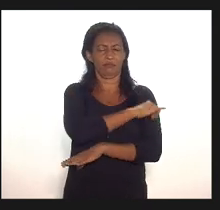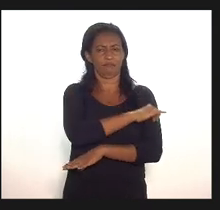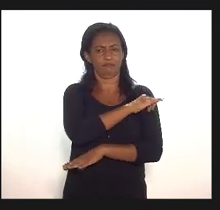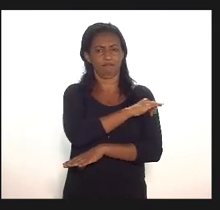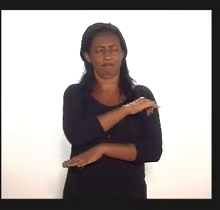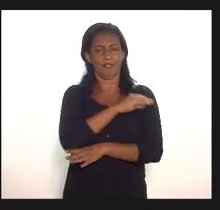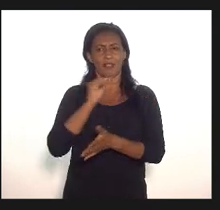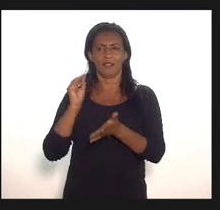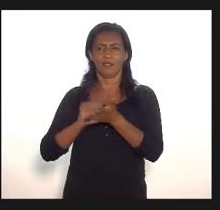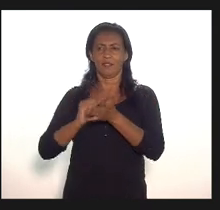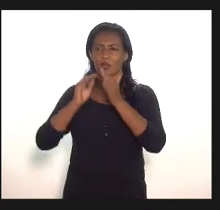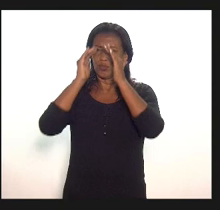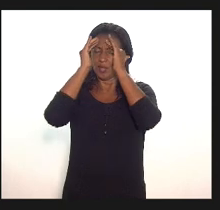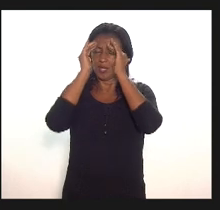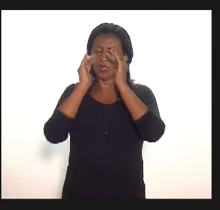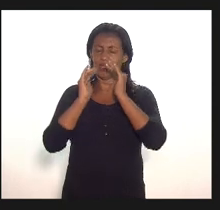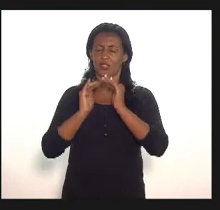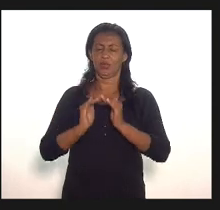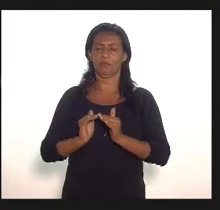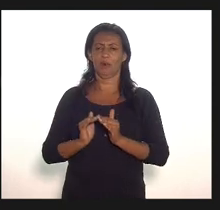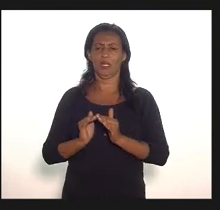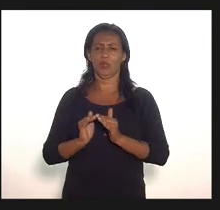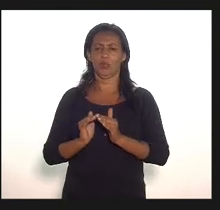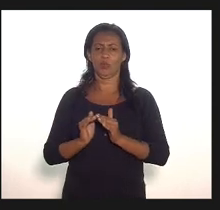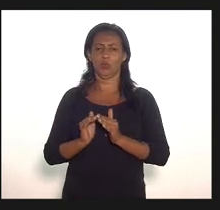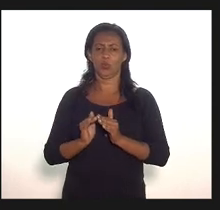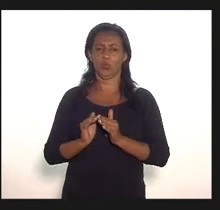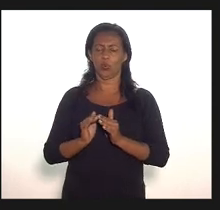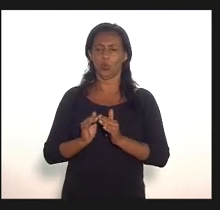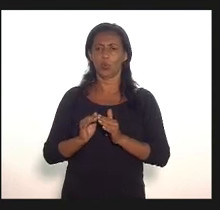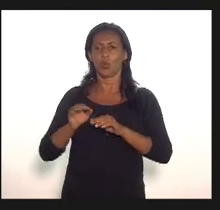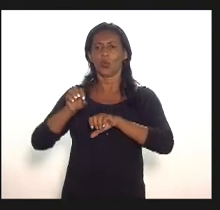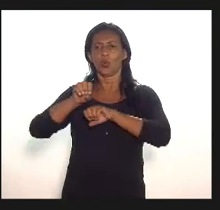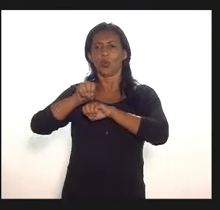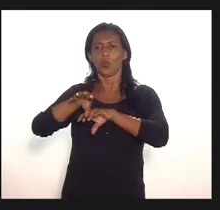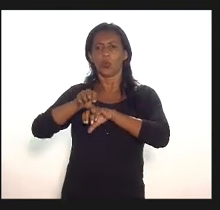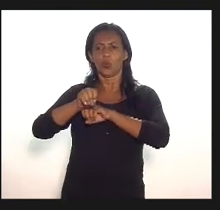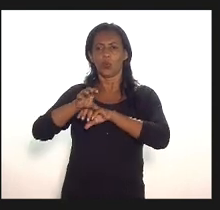diz respeito à rede municipal de ensino.